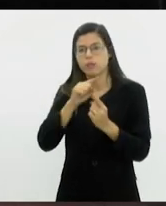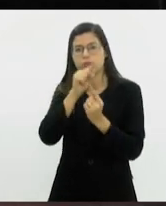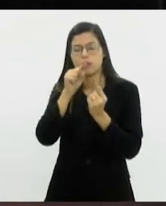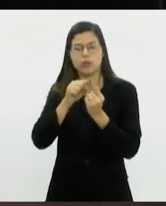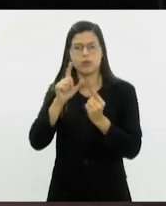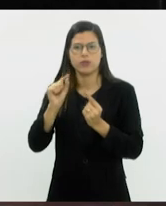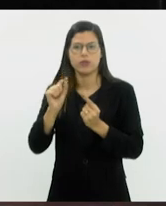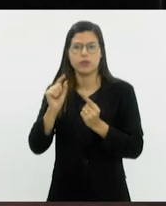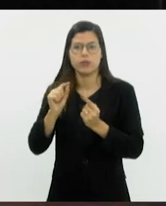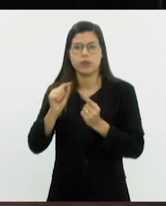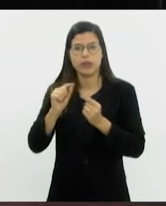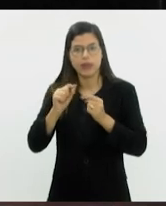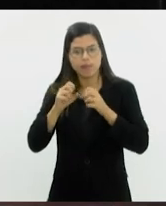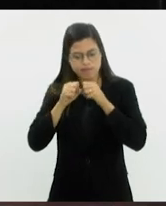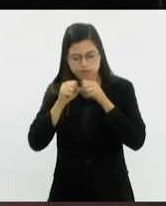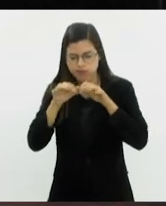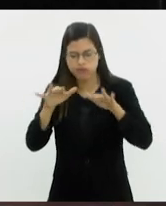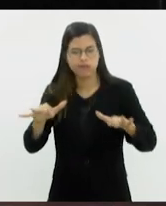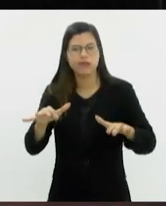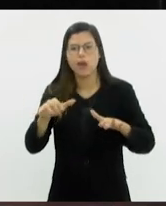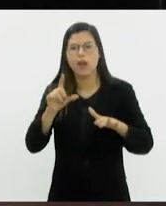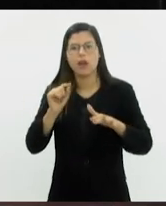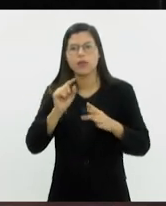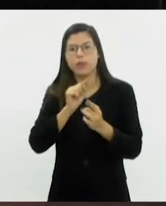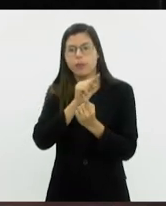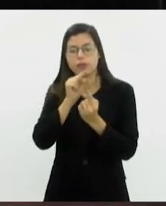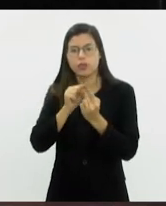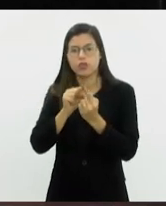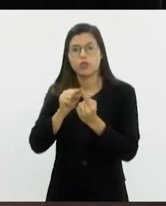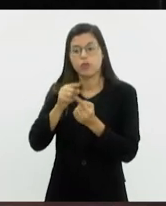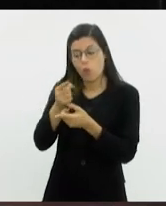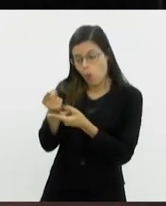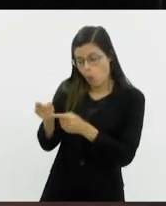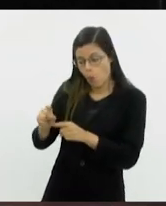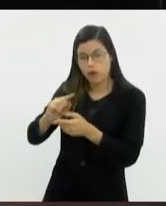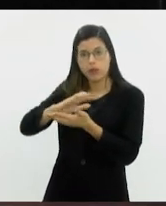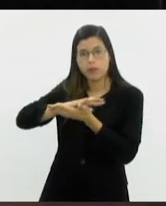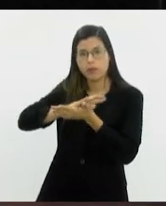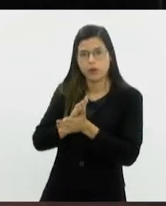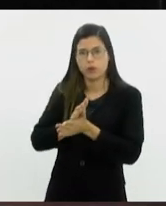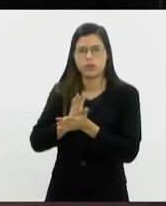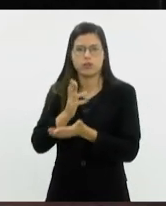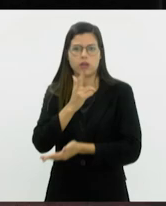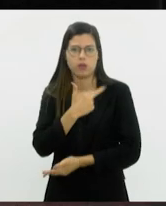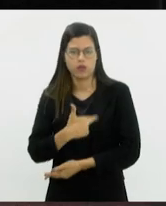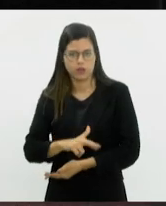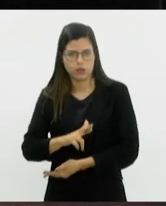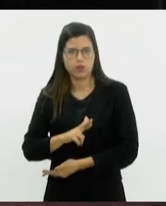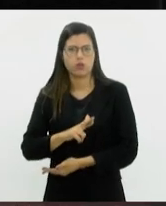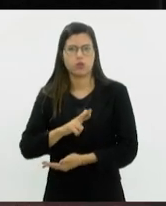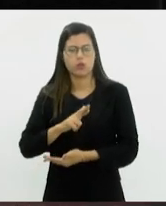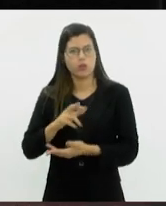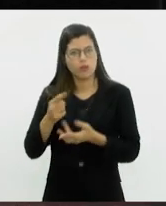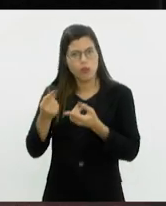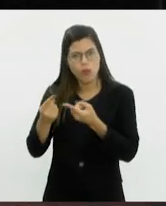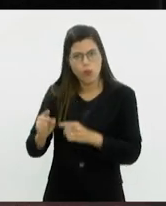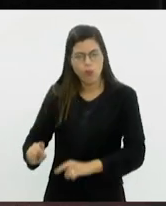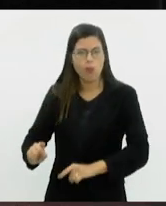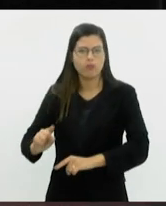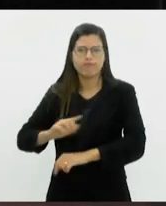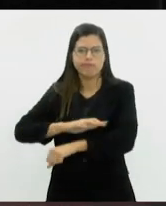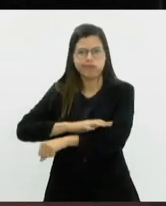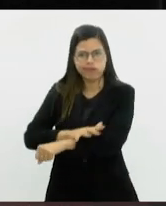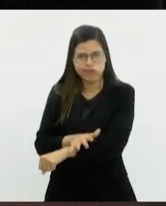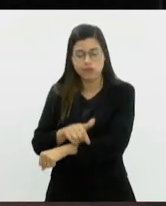propósito passar cada vez mais essa mensagem de combate à intolerância, de combate à discriminação, de que